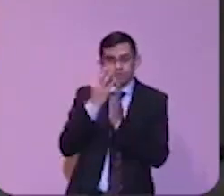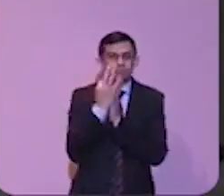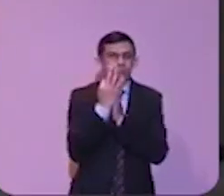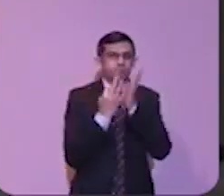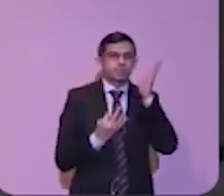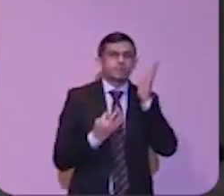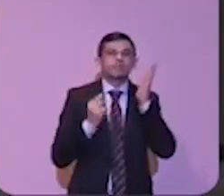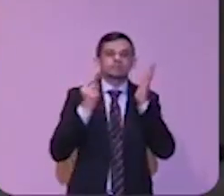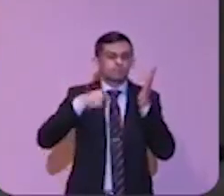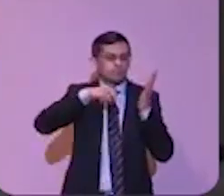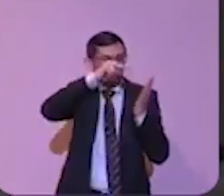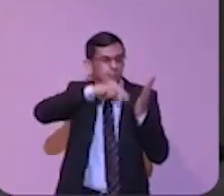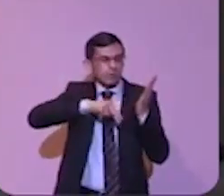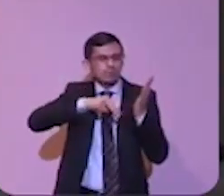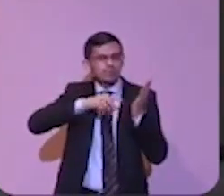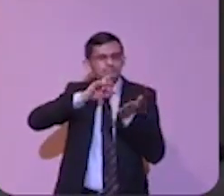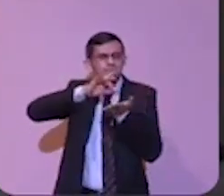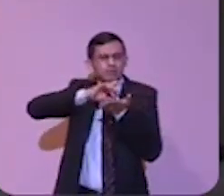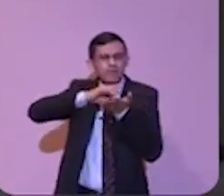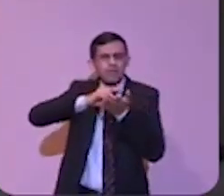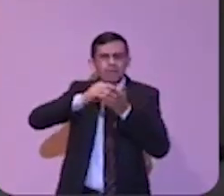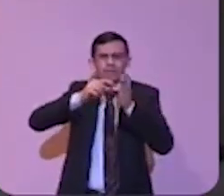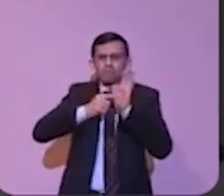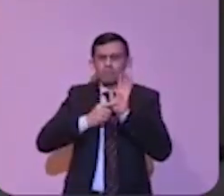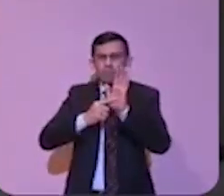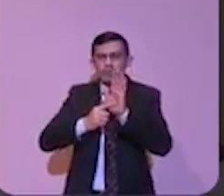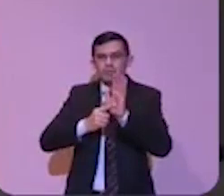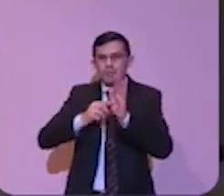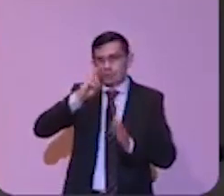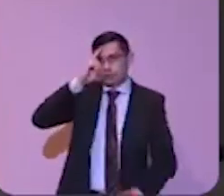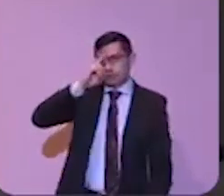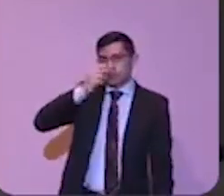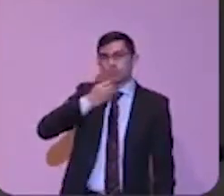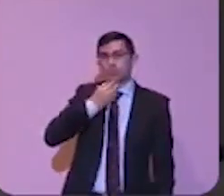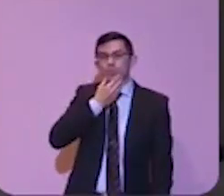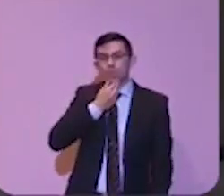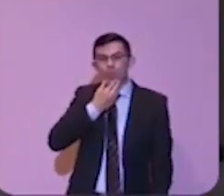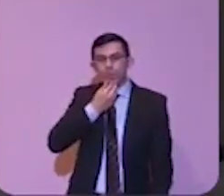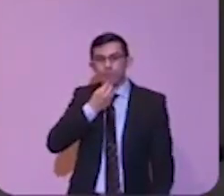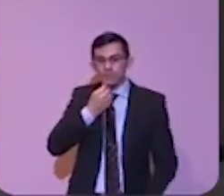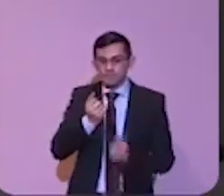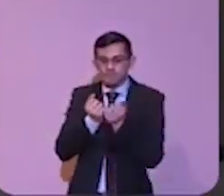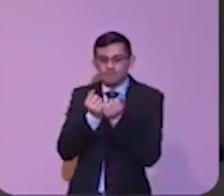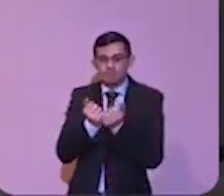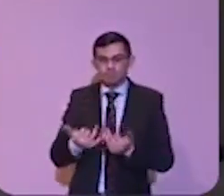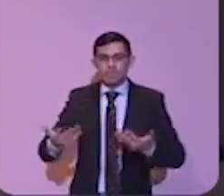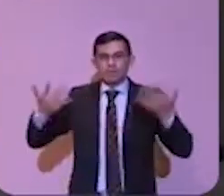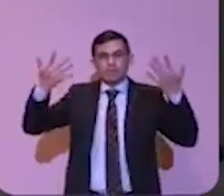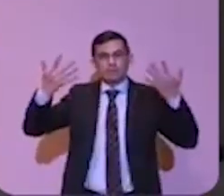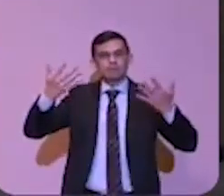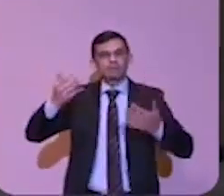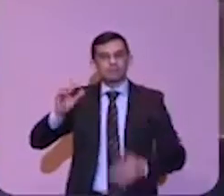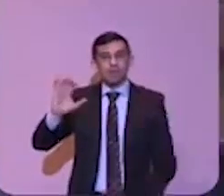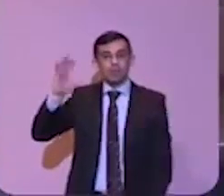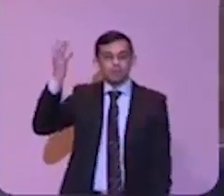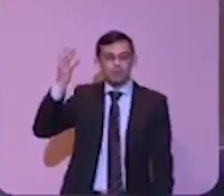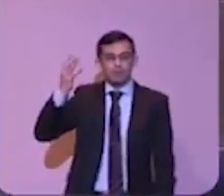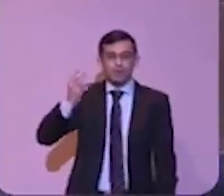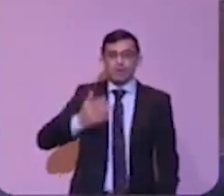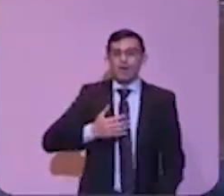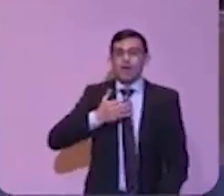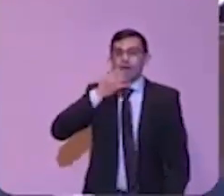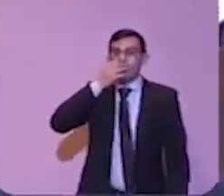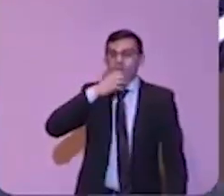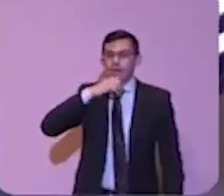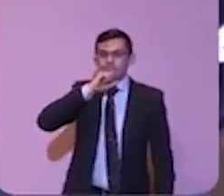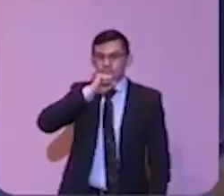texto, ele marca a história de um homem que é, na verdade, um milagre ambulante. A mãe de